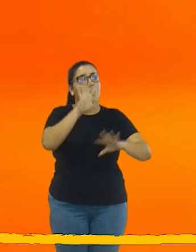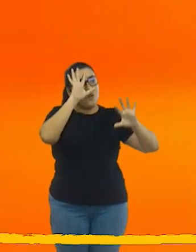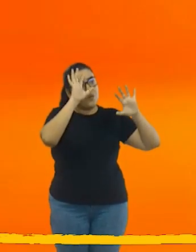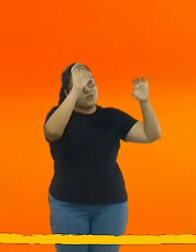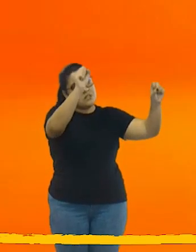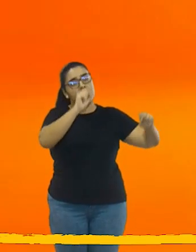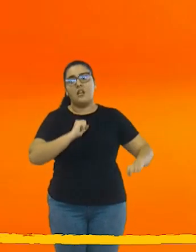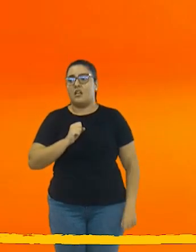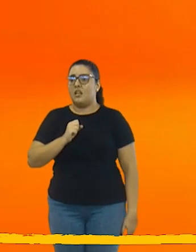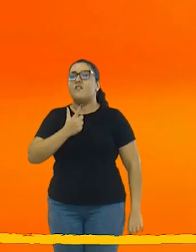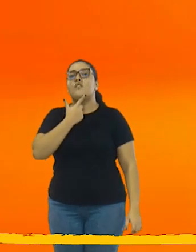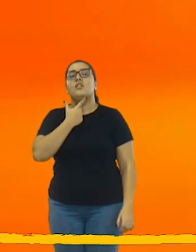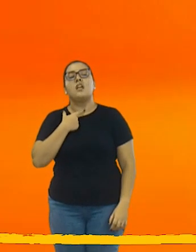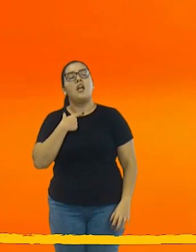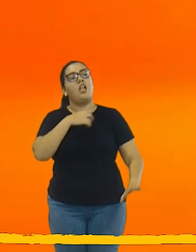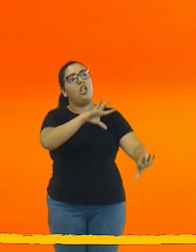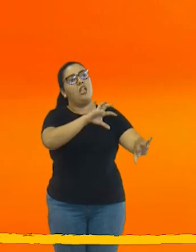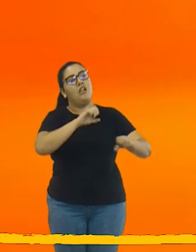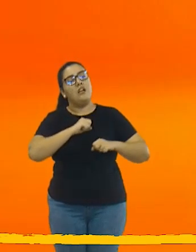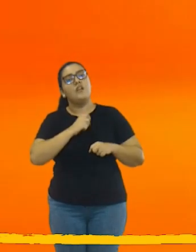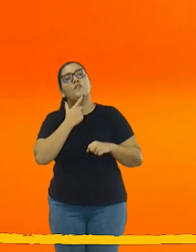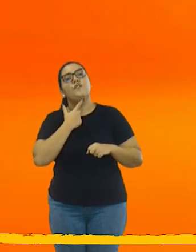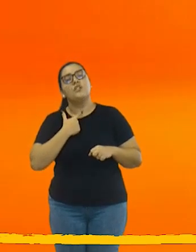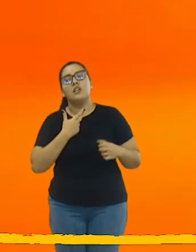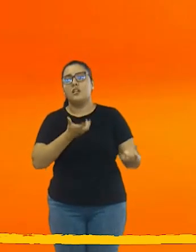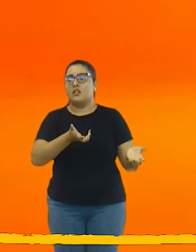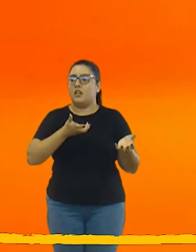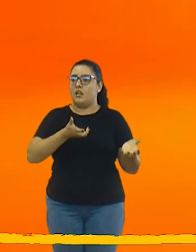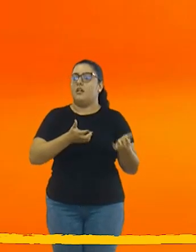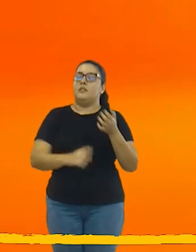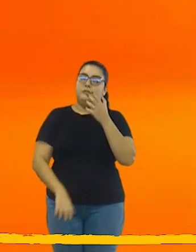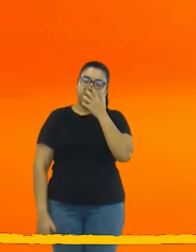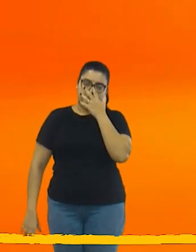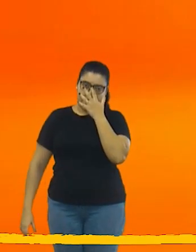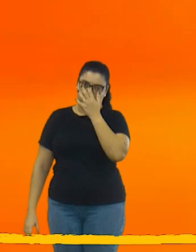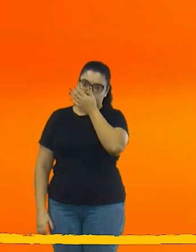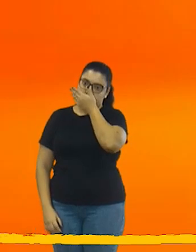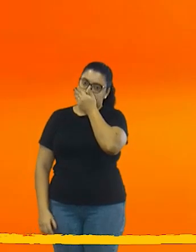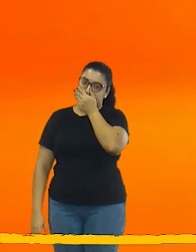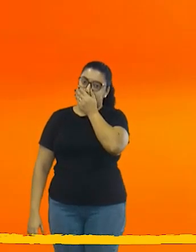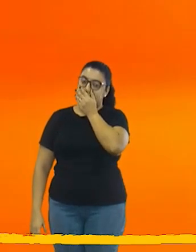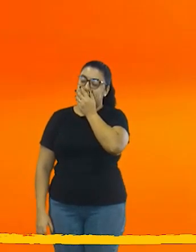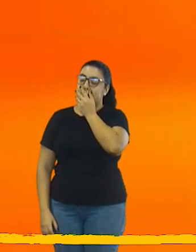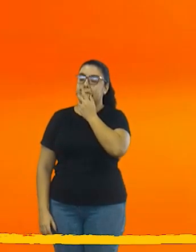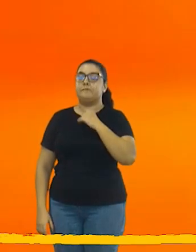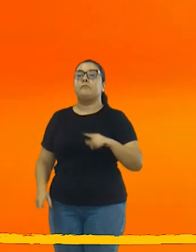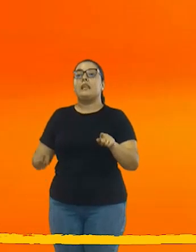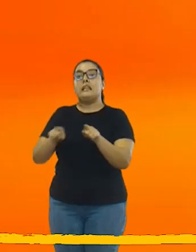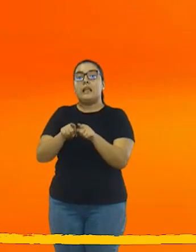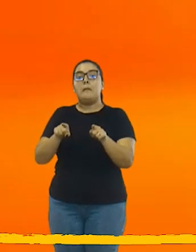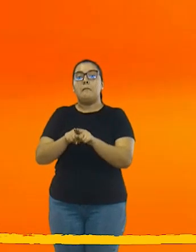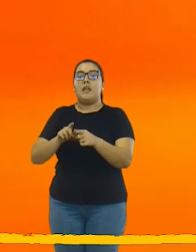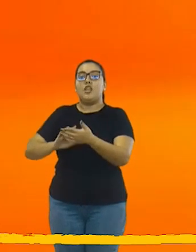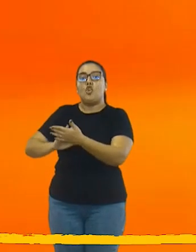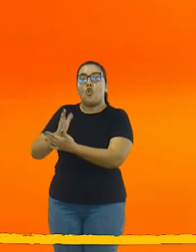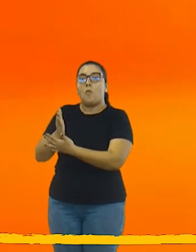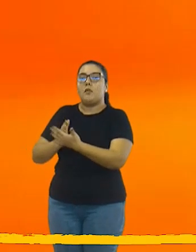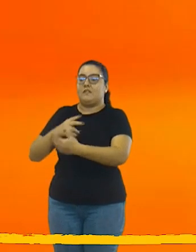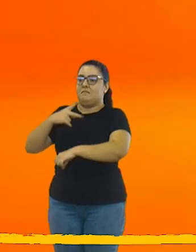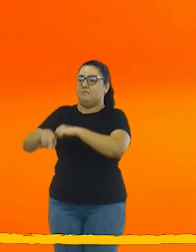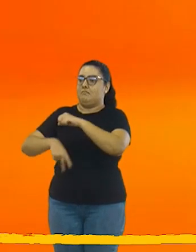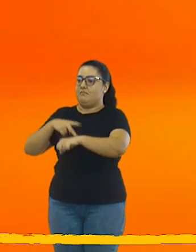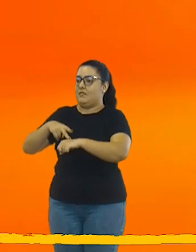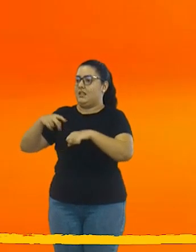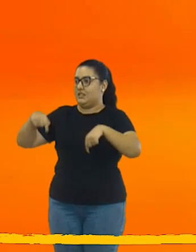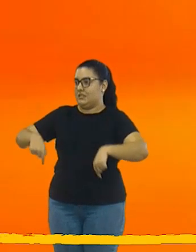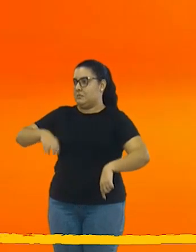no Arraial do Belo Monte, no Arraial do Monte Santo ou no Arraial de Canudos. E incomodava a república,